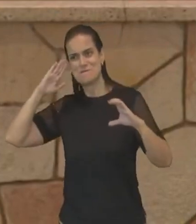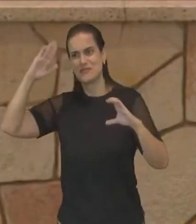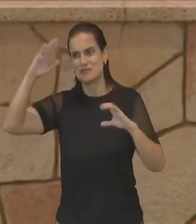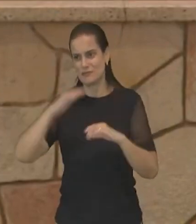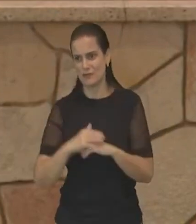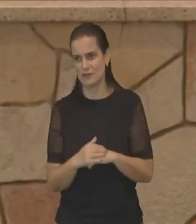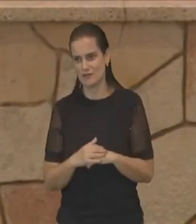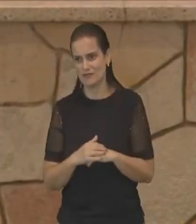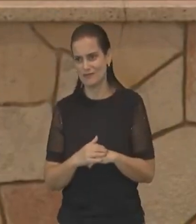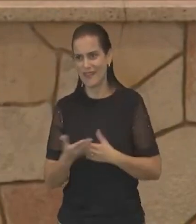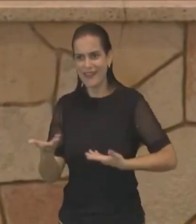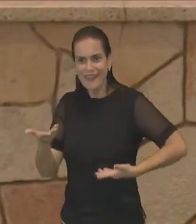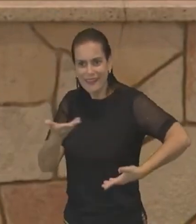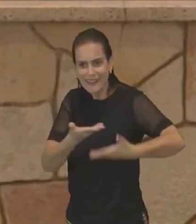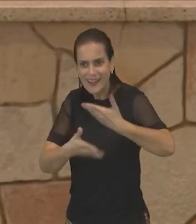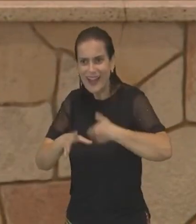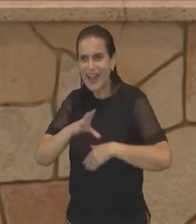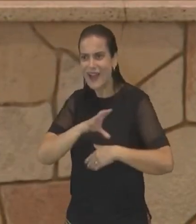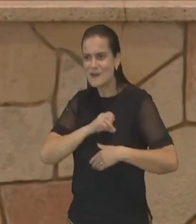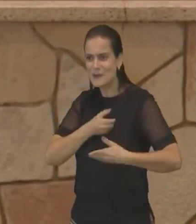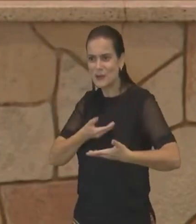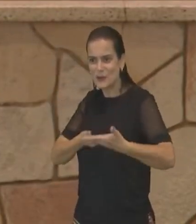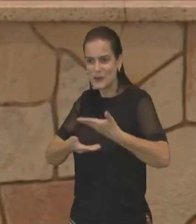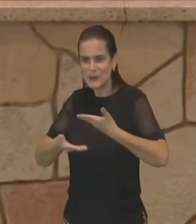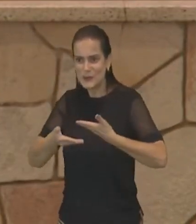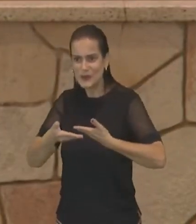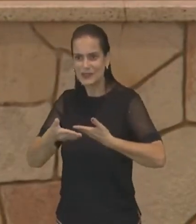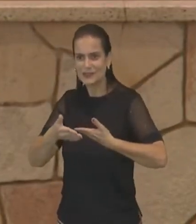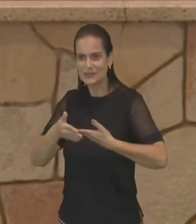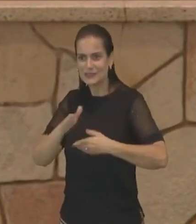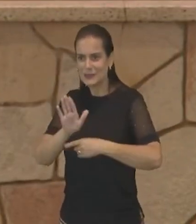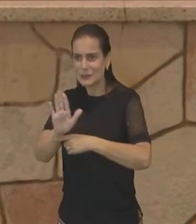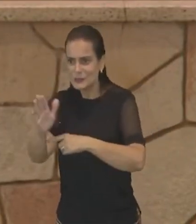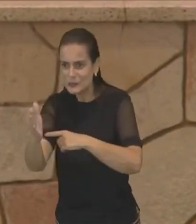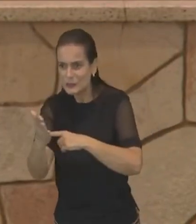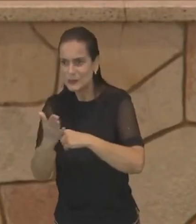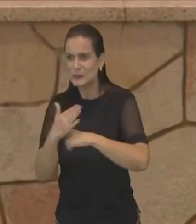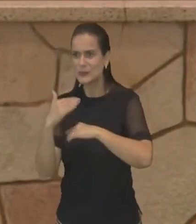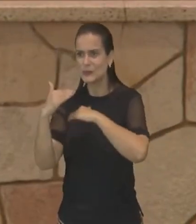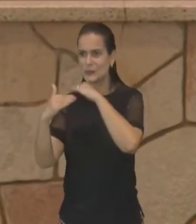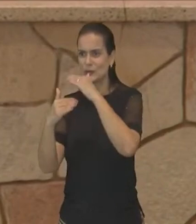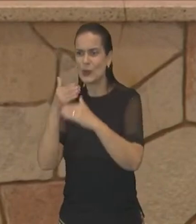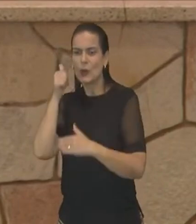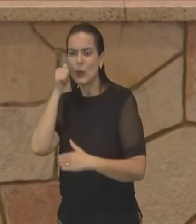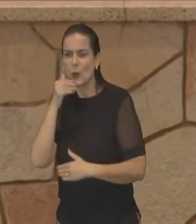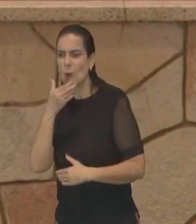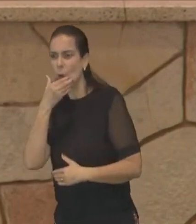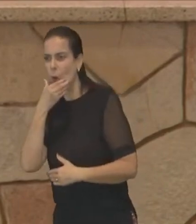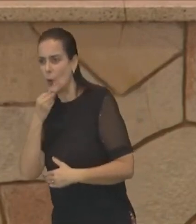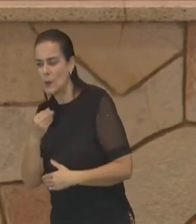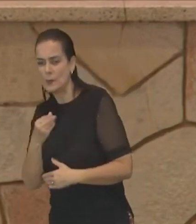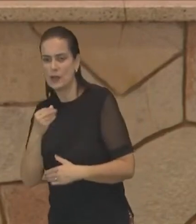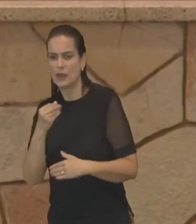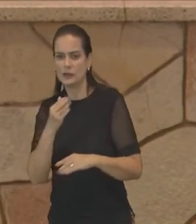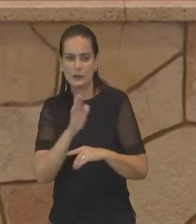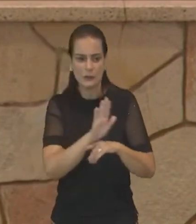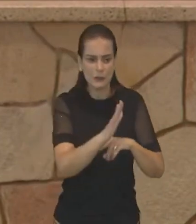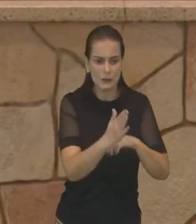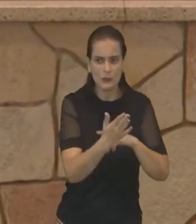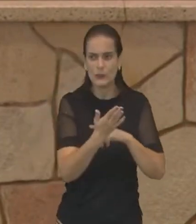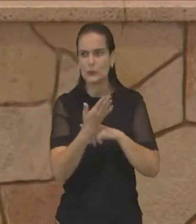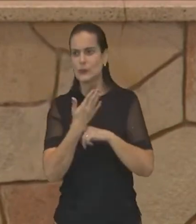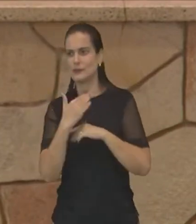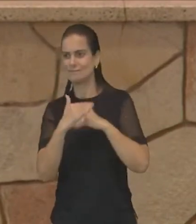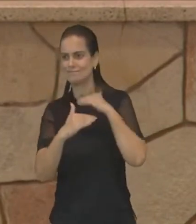os relacionamentos são amáveis, onde as palavras edificam, onde o marido exalta a mulher e a mulher exalta o marido, e na sociedade também